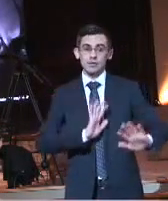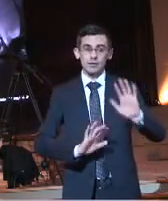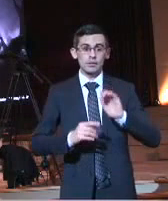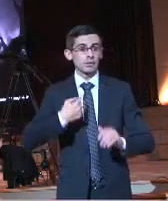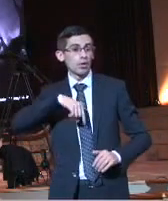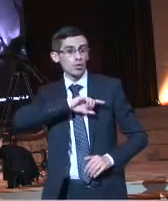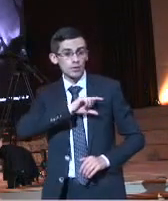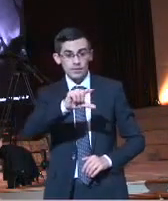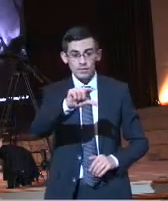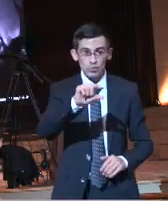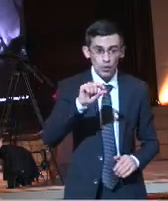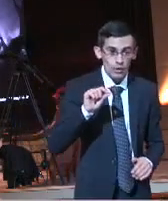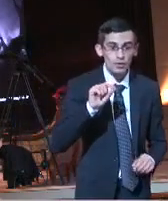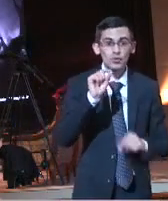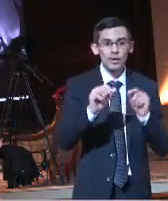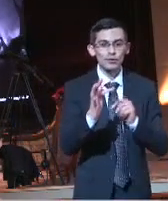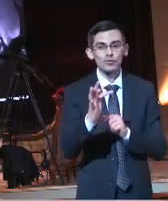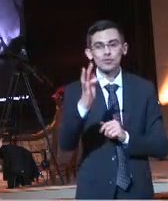e decisões.